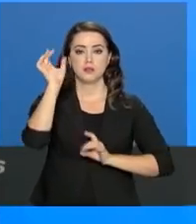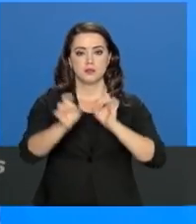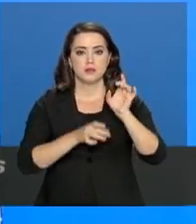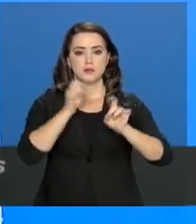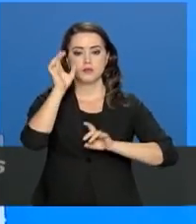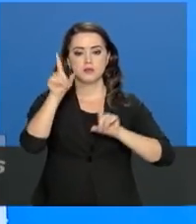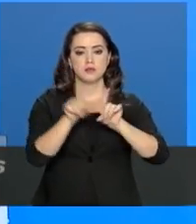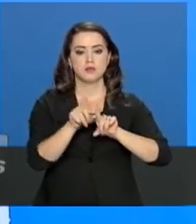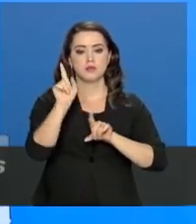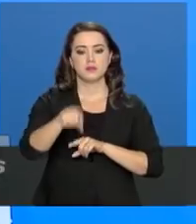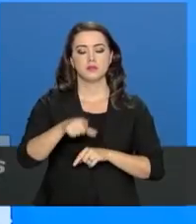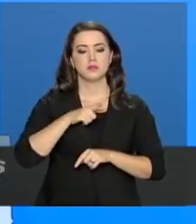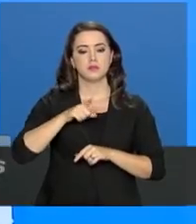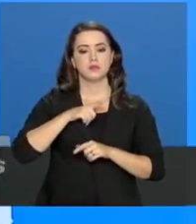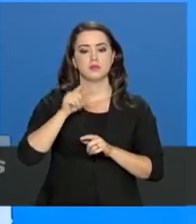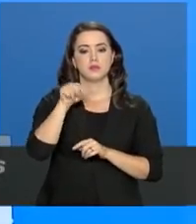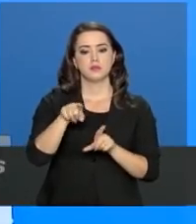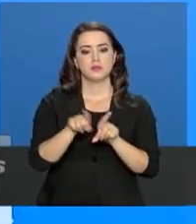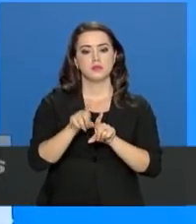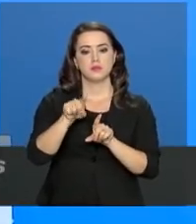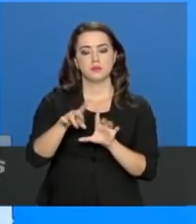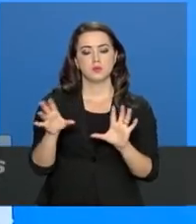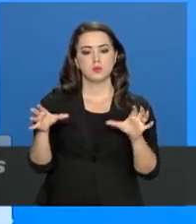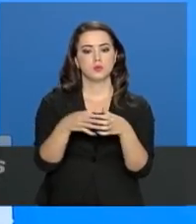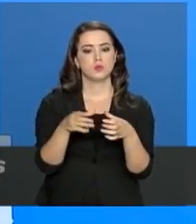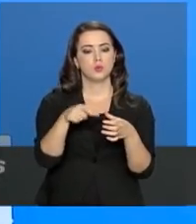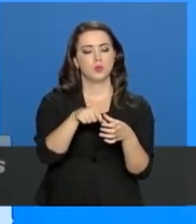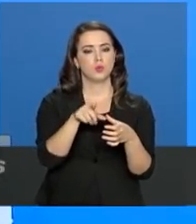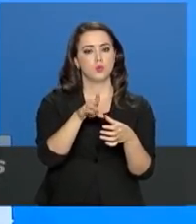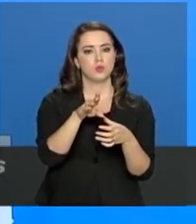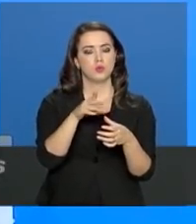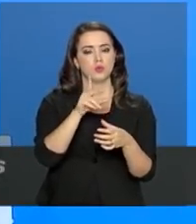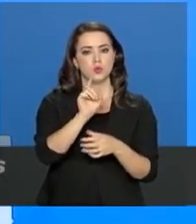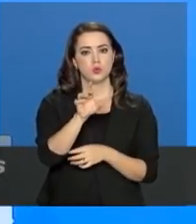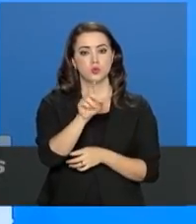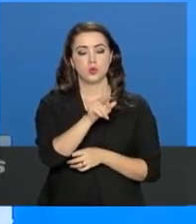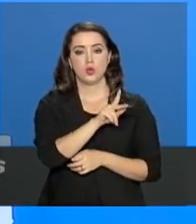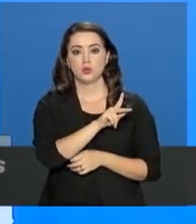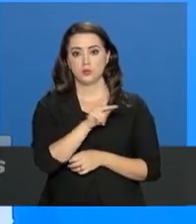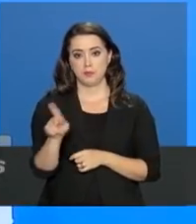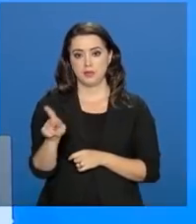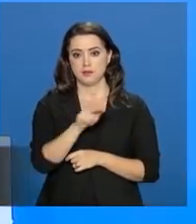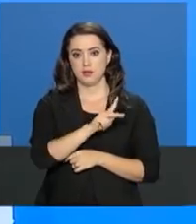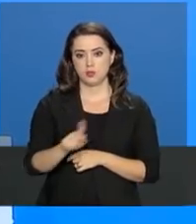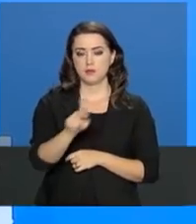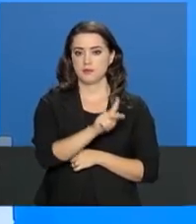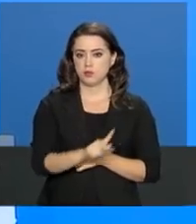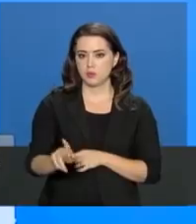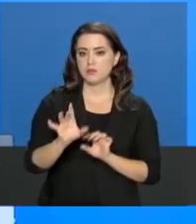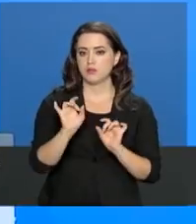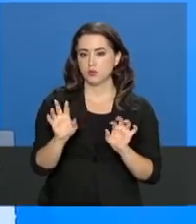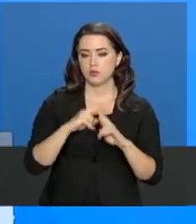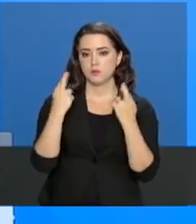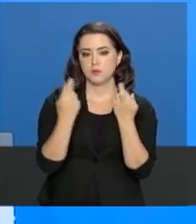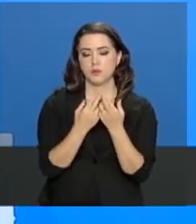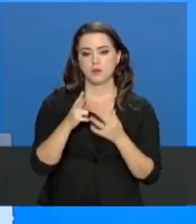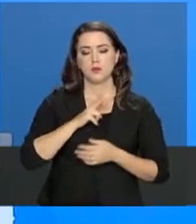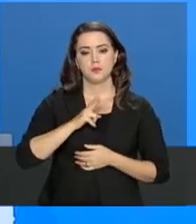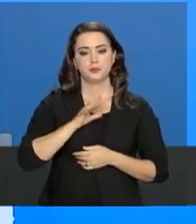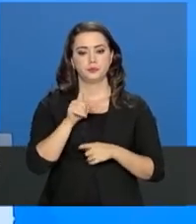aquele retiro e foi uma coisa só dos presidentes mas puderam perceber que na verdade